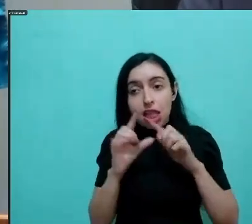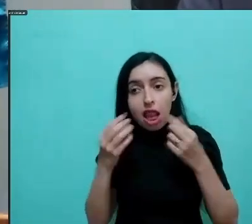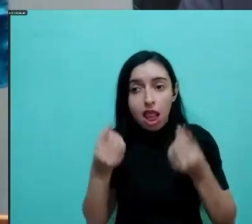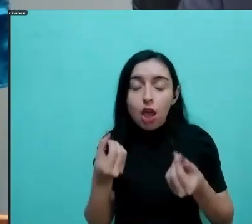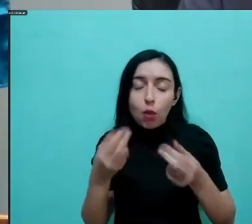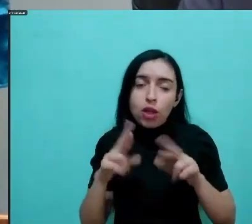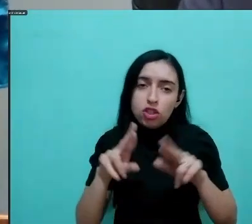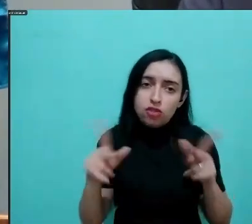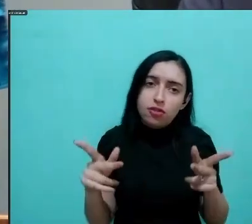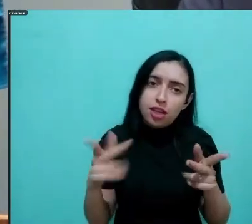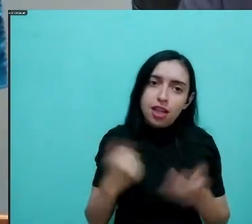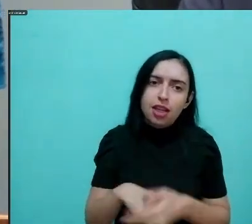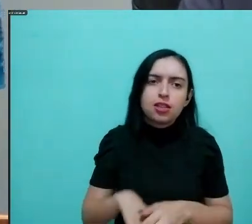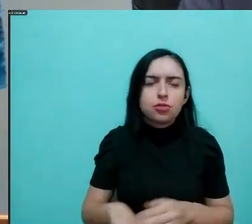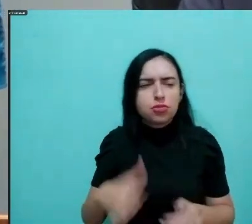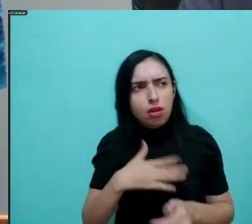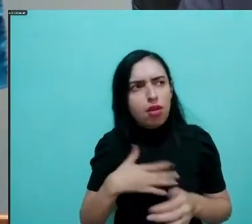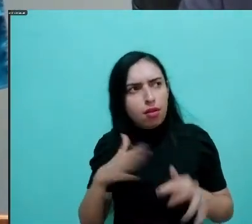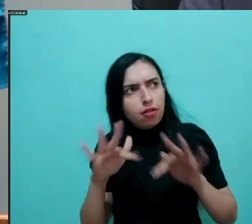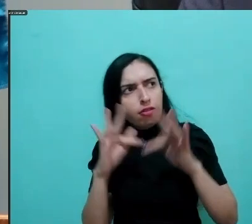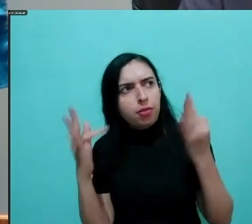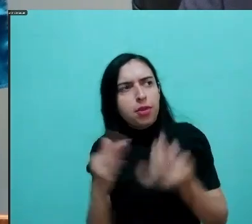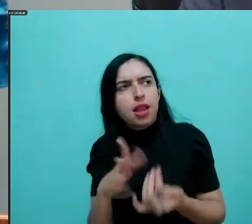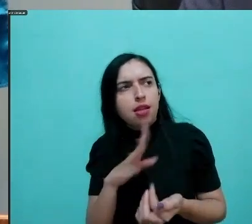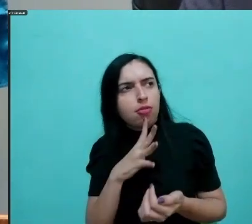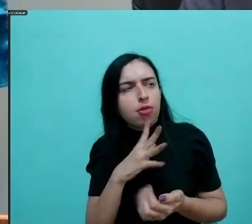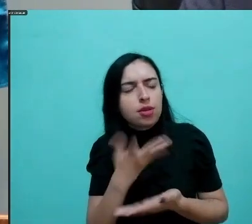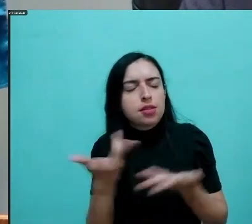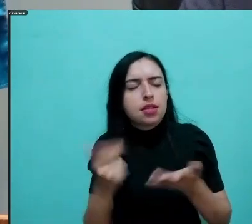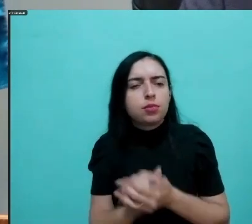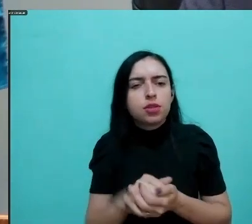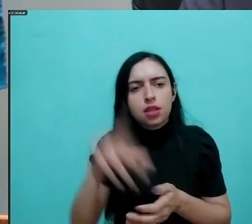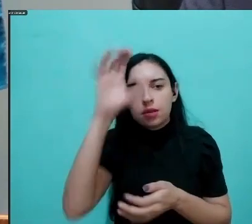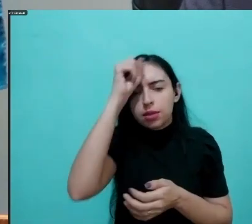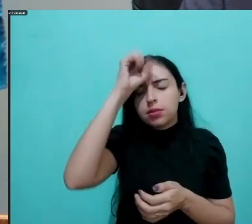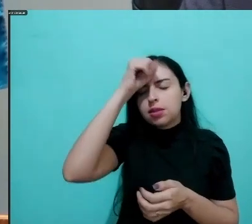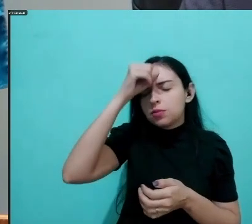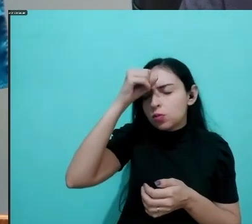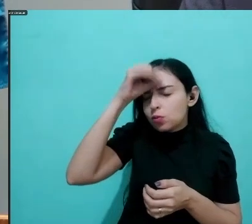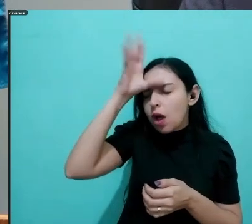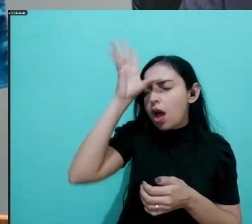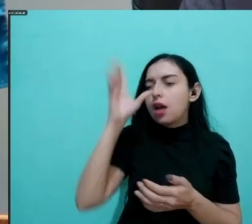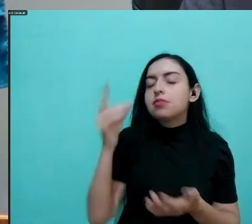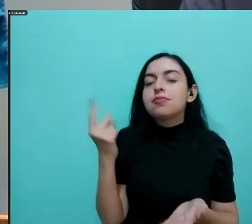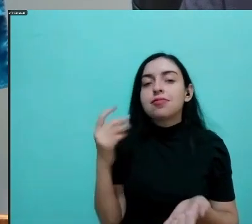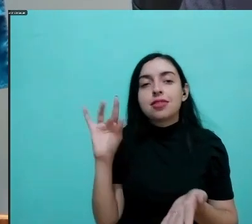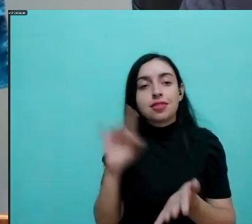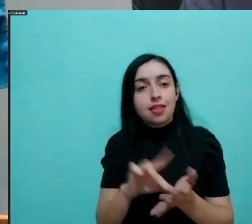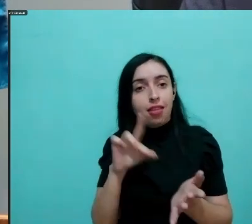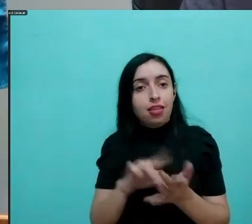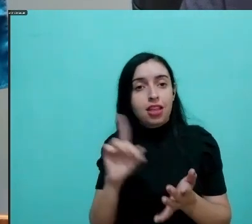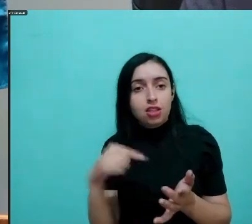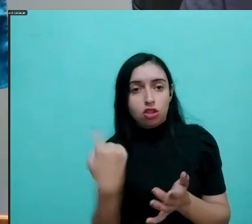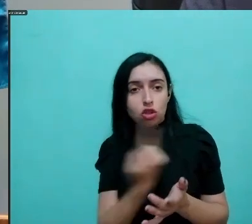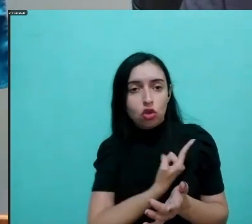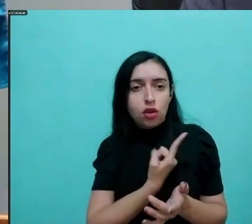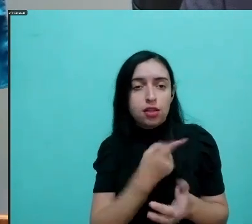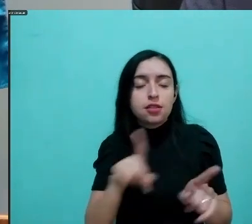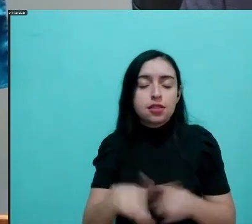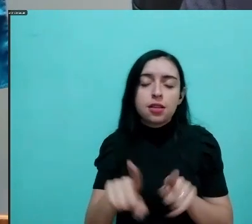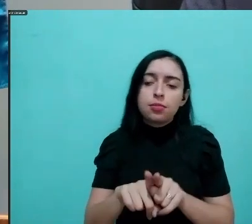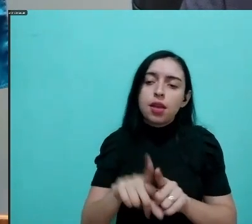bastante familiar para nós. E todos aprendemos muito, eu tenho certeza, nós que estamos aqui e quem nos